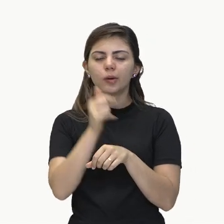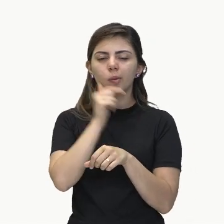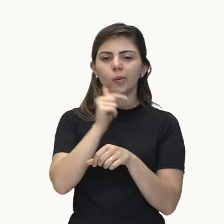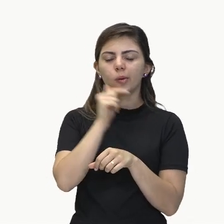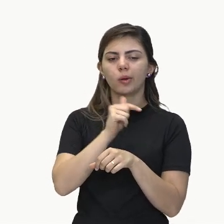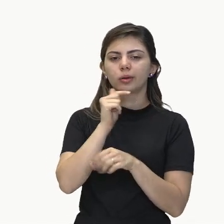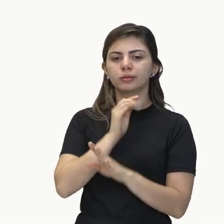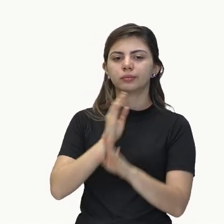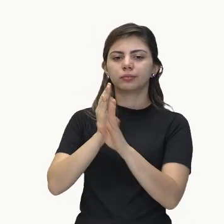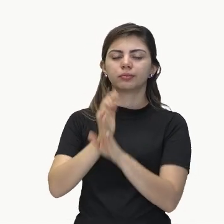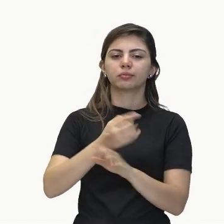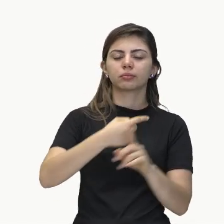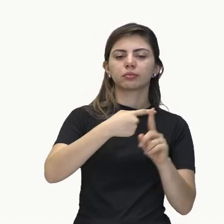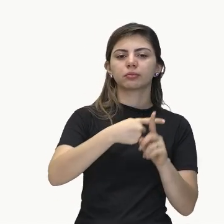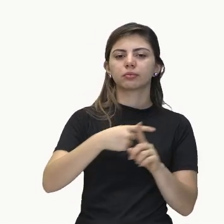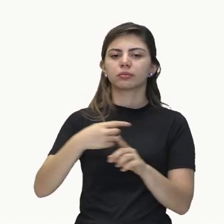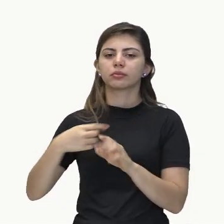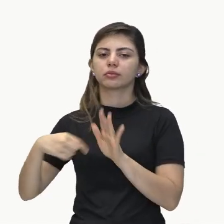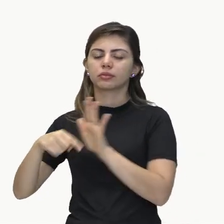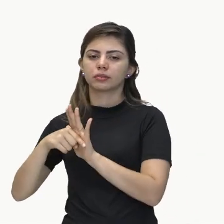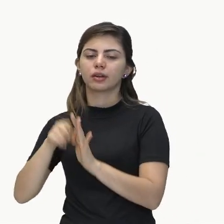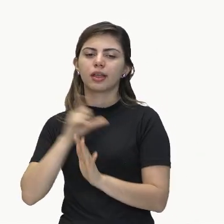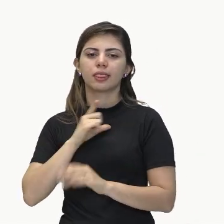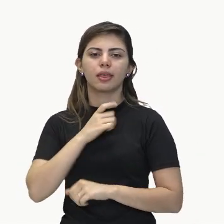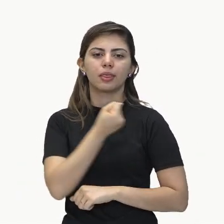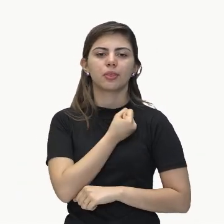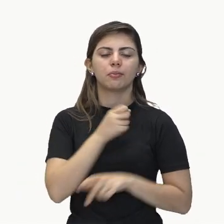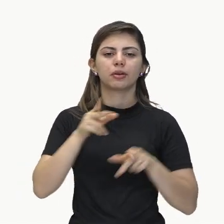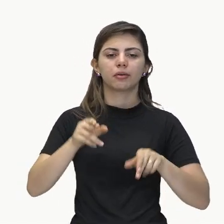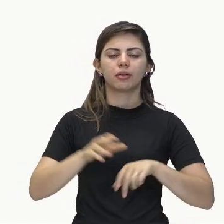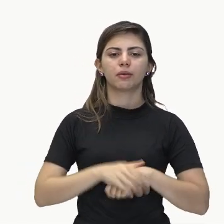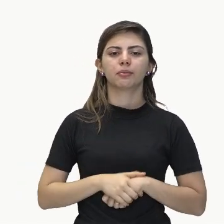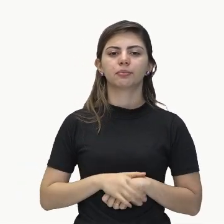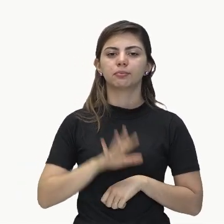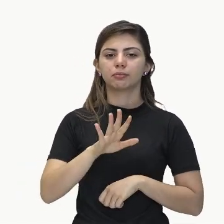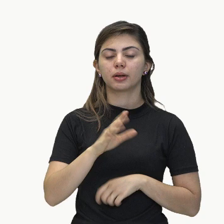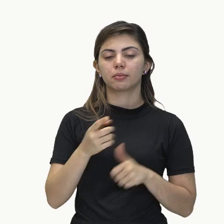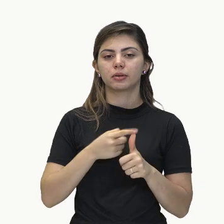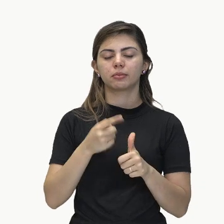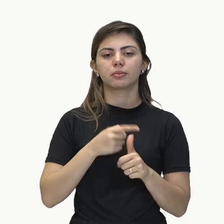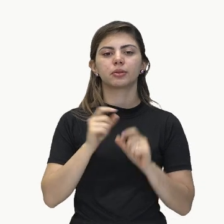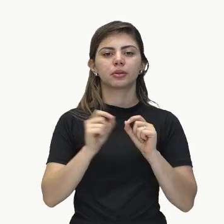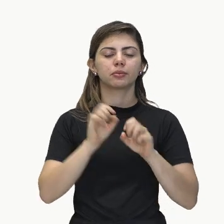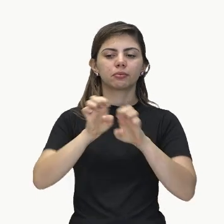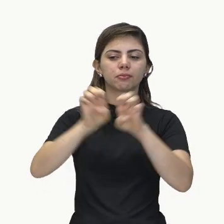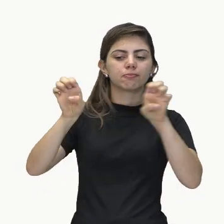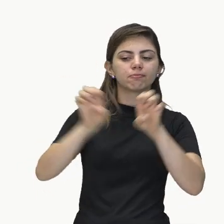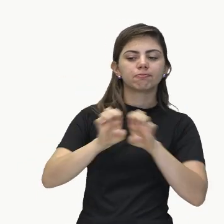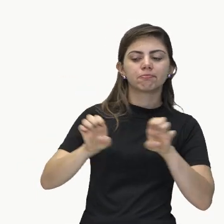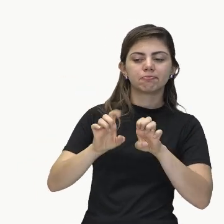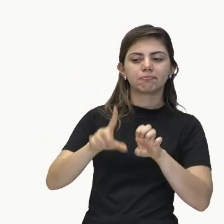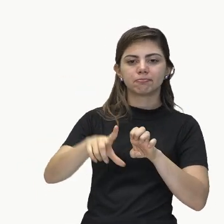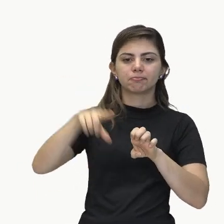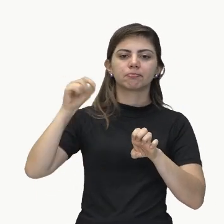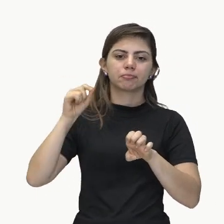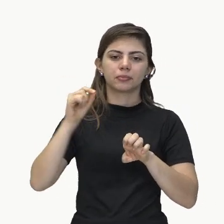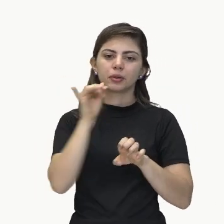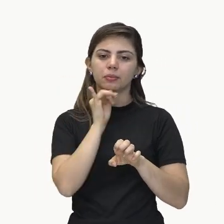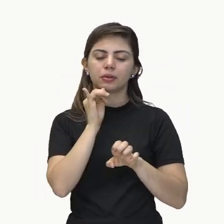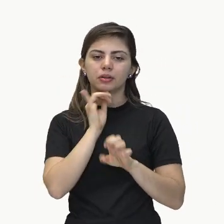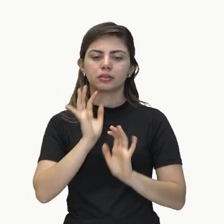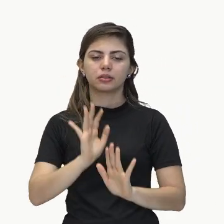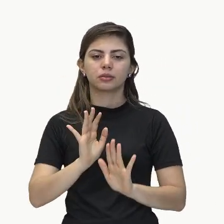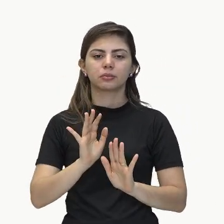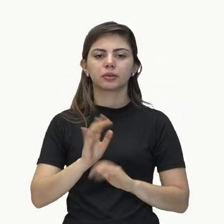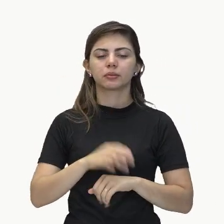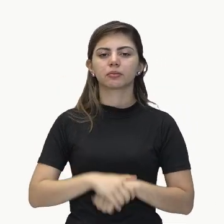isso? Primeiro, devemos escolher uma das incógnitas. Por exemplo, aqui nós vamos escolher o y. Por que,